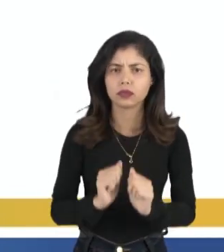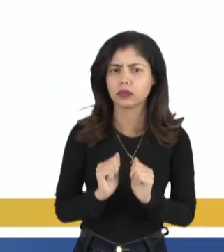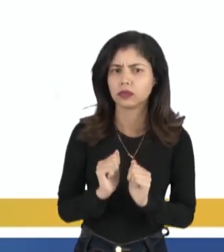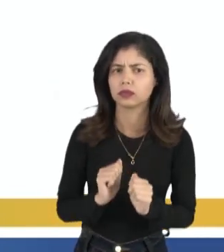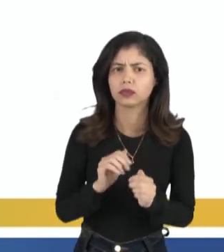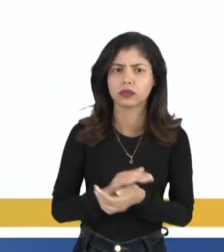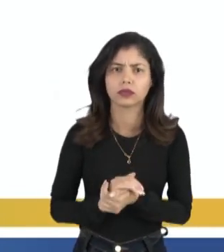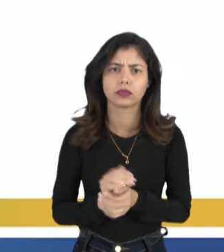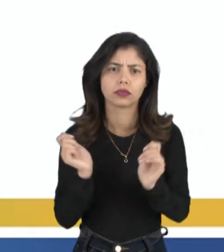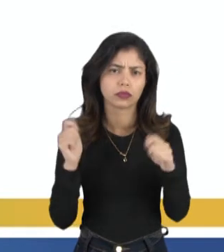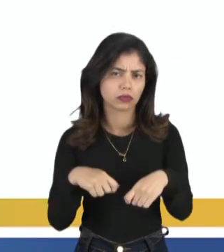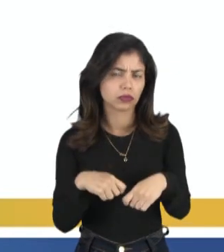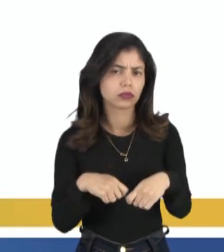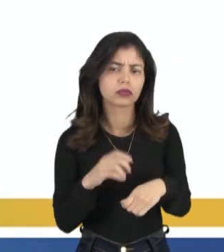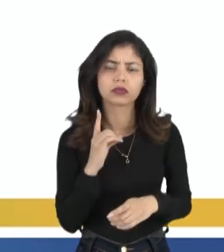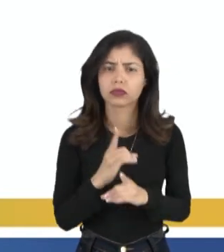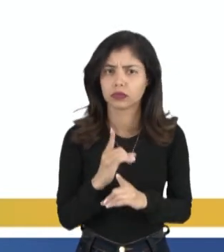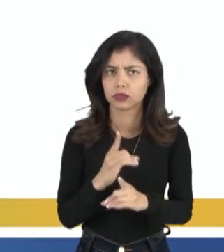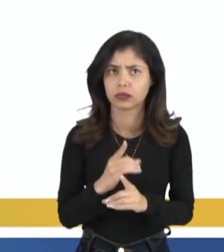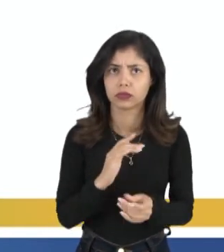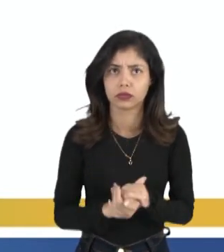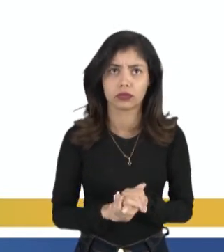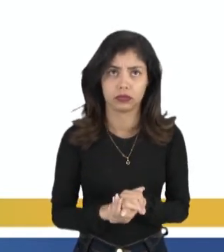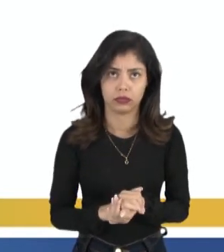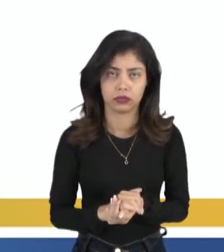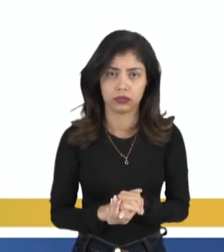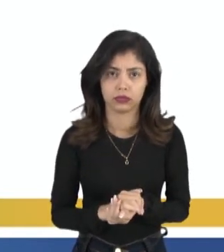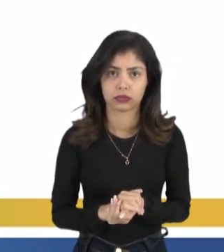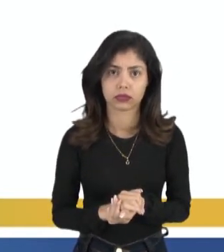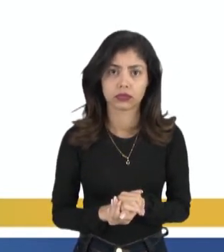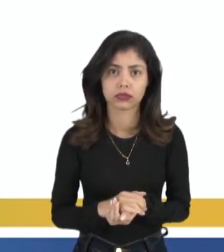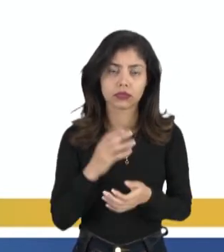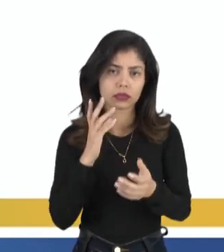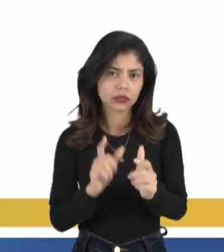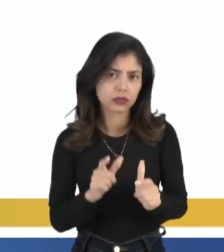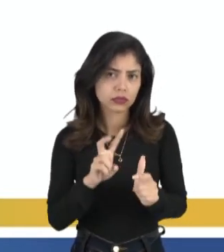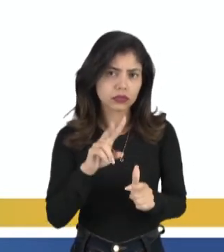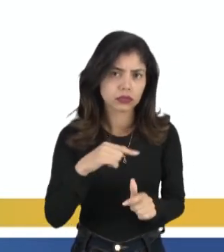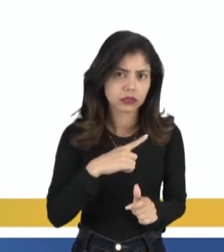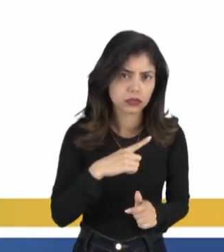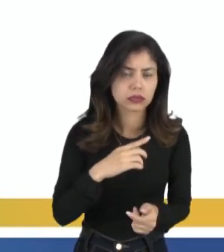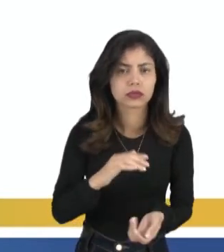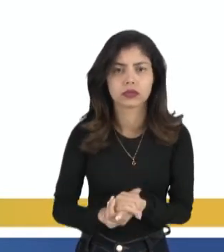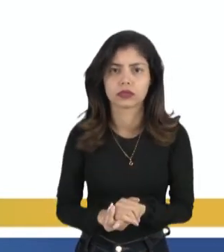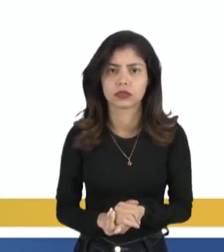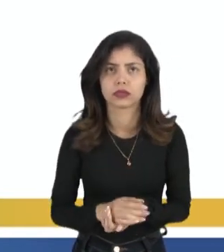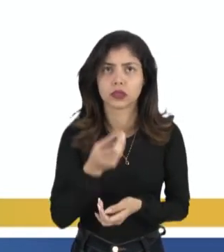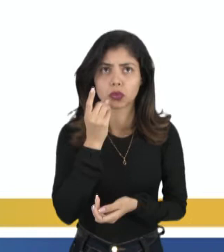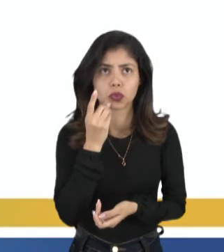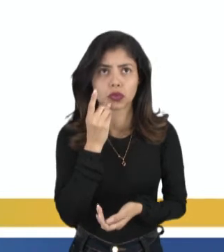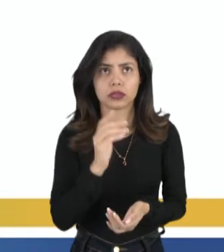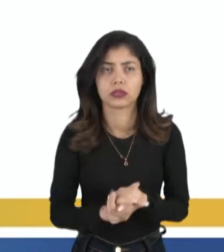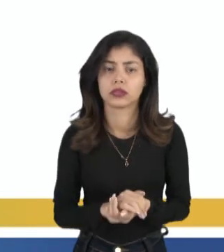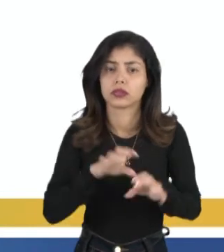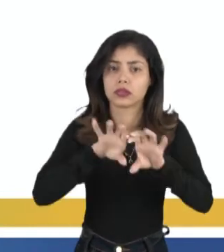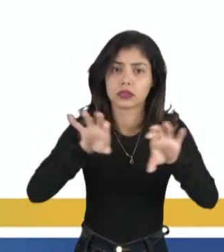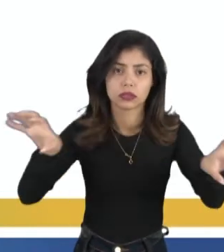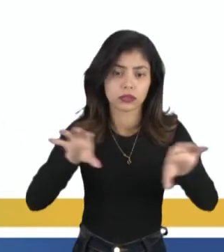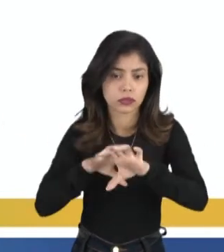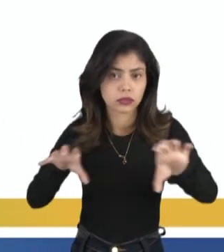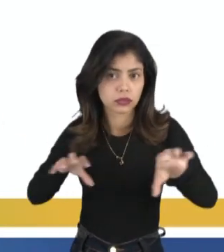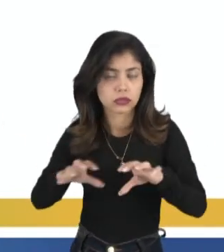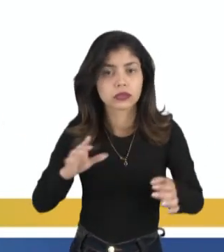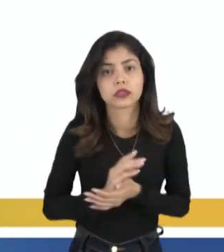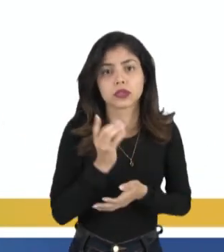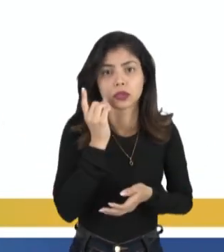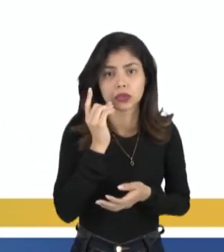possível descobrir onde estão e onde vão estar os objetos em certas datas. O computador separa essas datas e faz